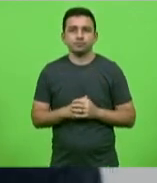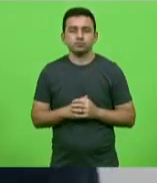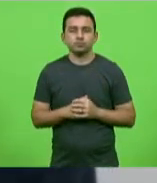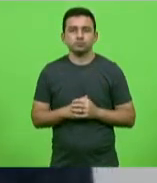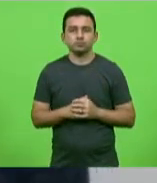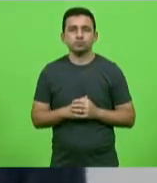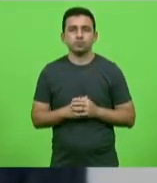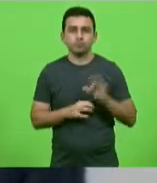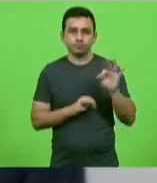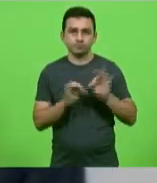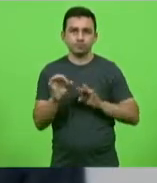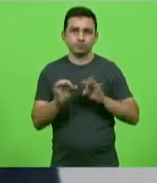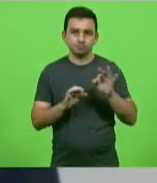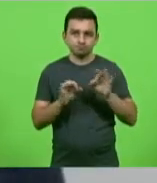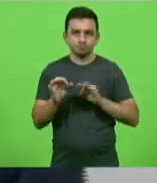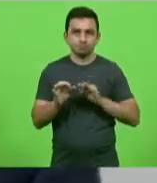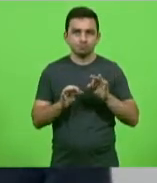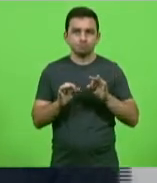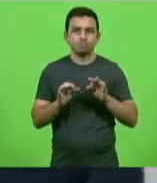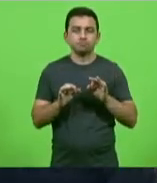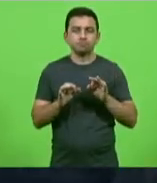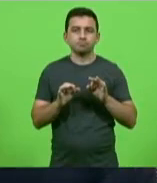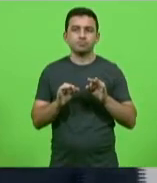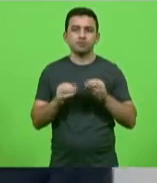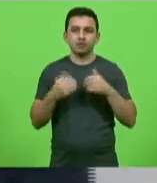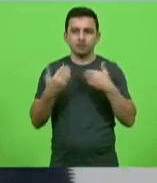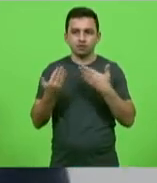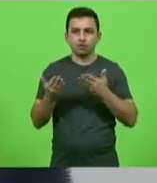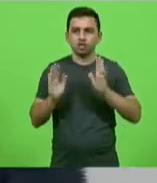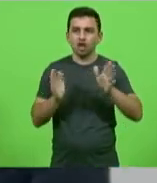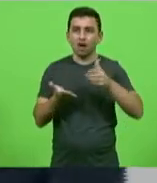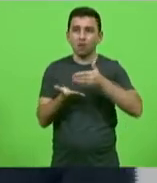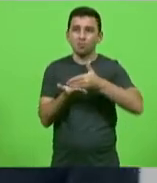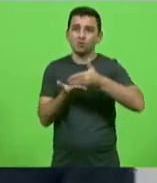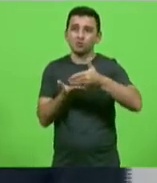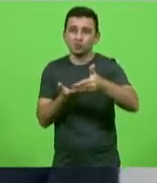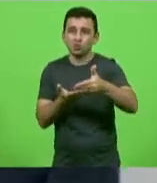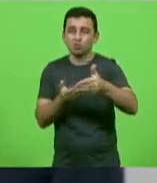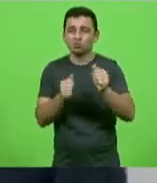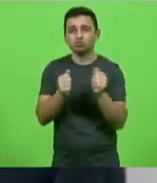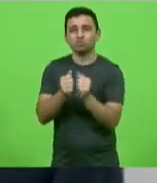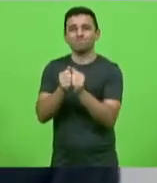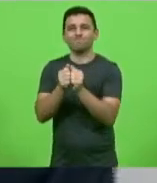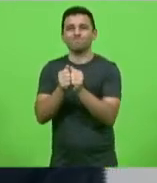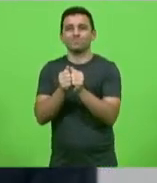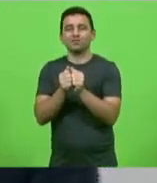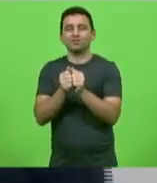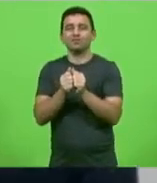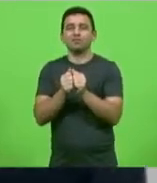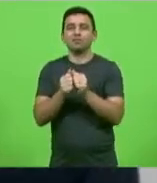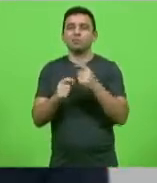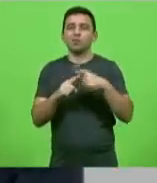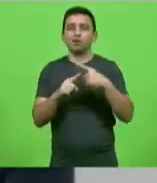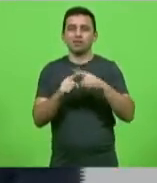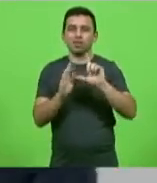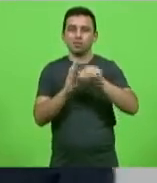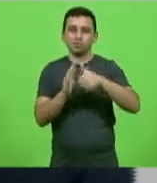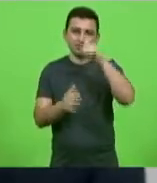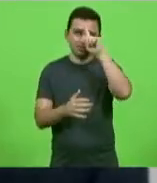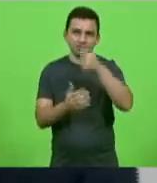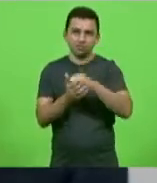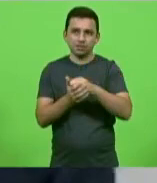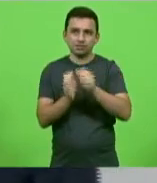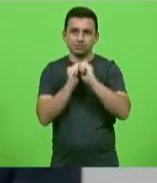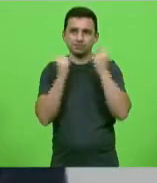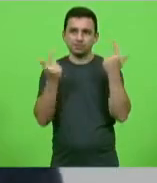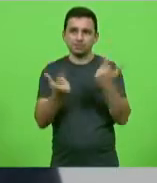e montamos no cavalo com ele já em curso. Porque após a decisão plenária